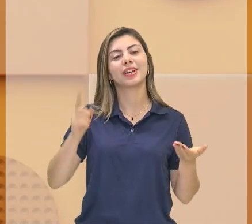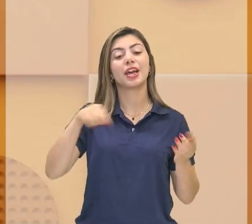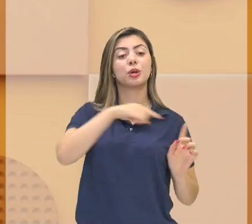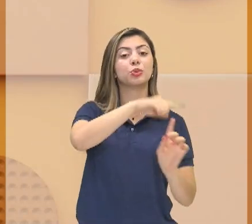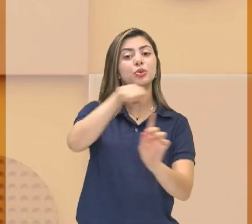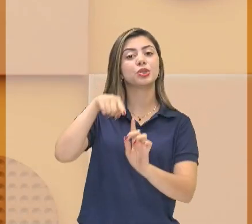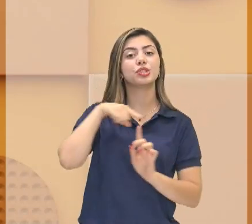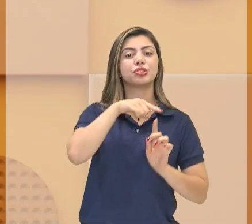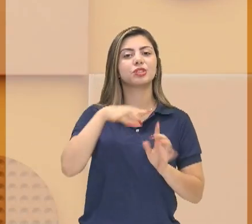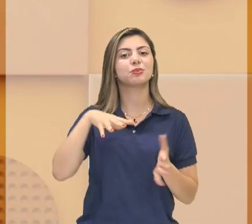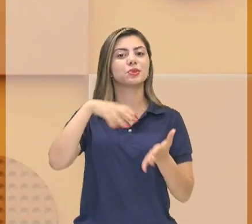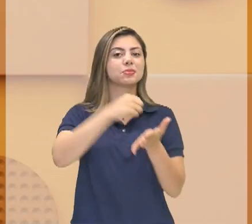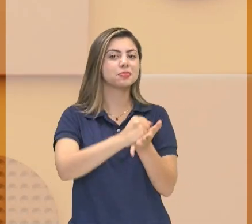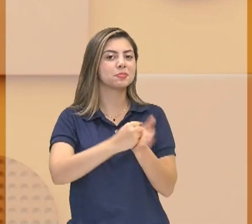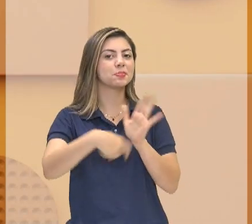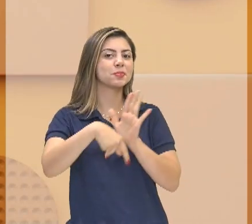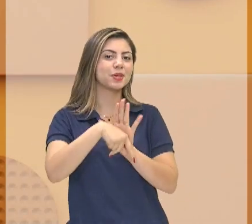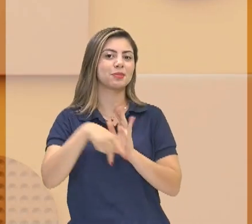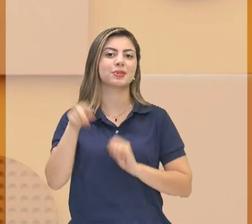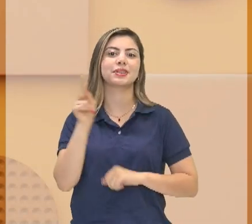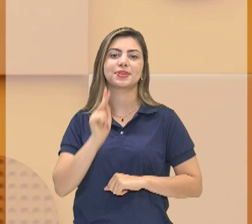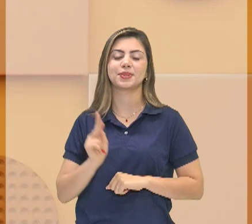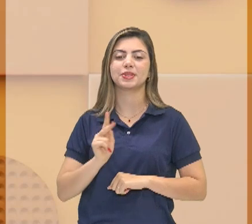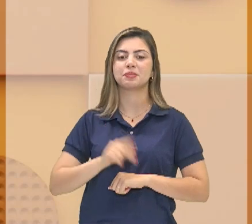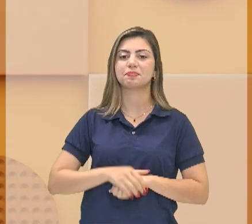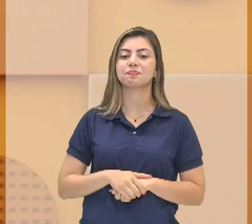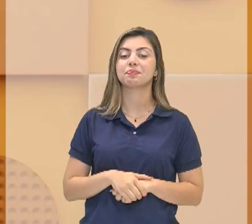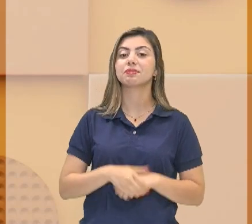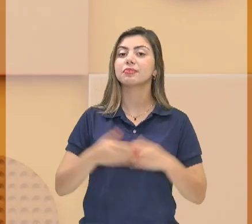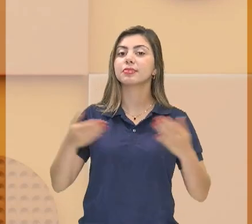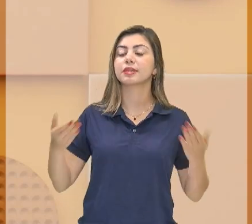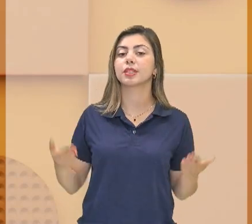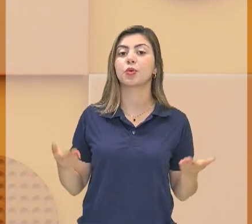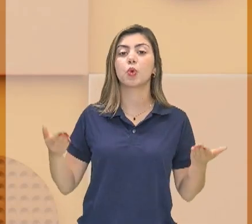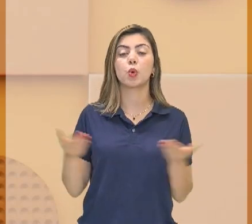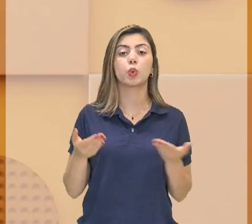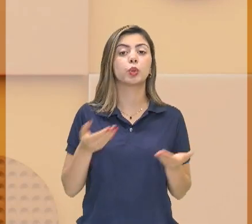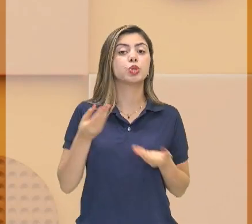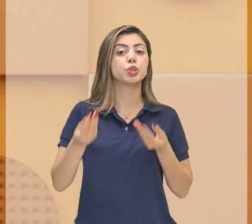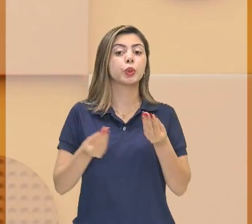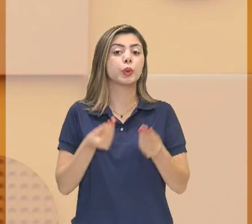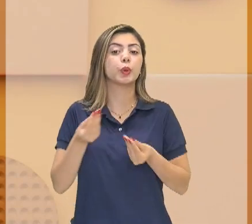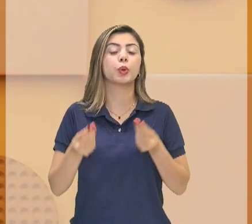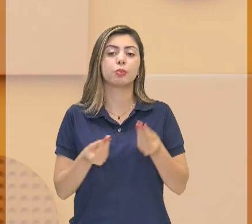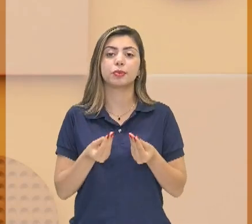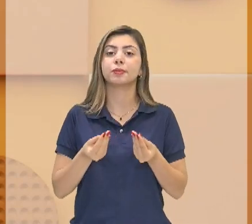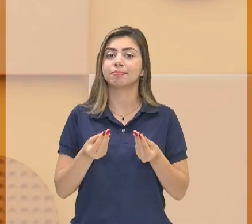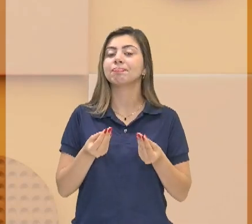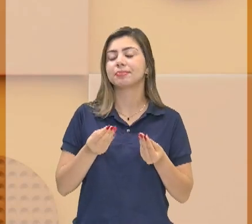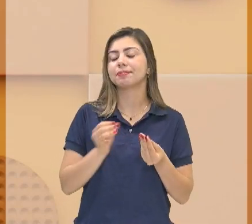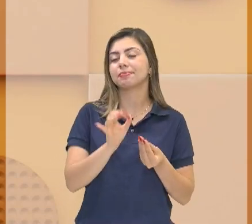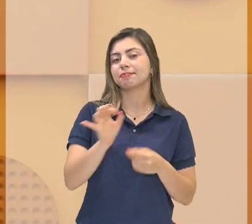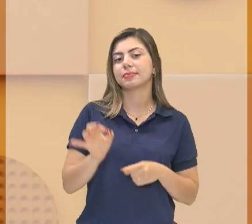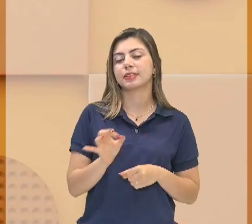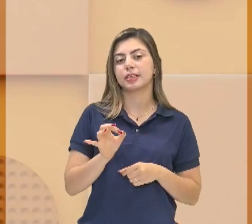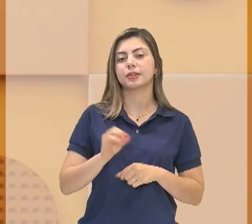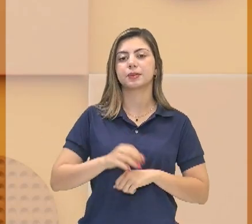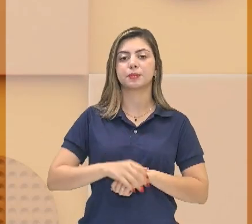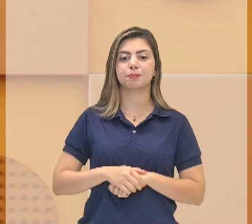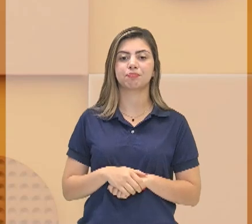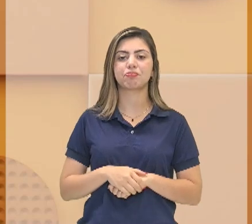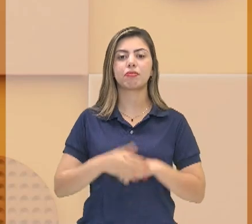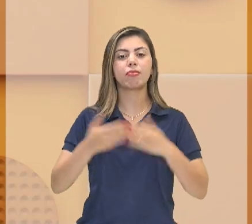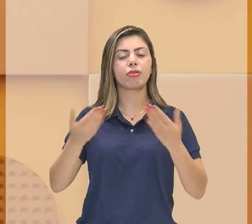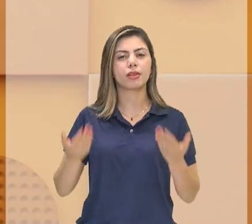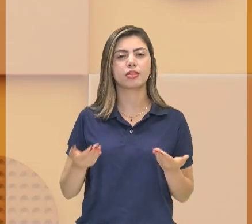fontes históricas, né? Então, nós teremos aí justamente aquele fator que é, né,